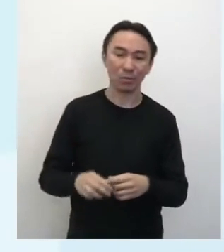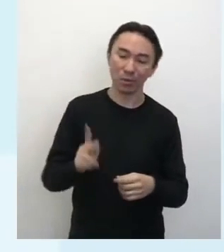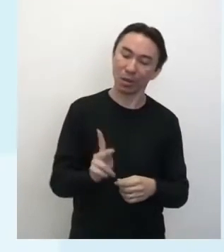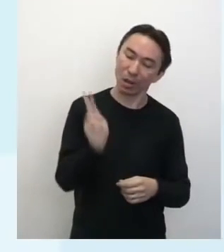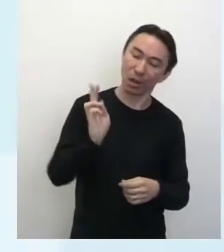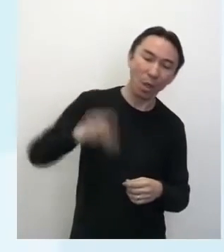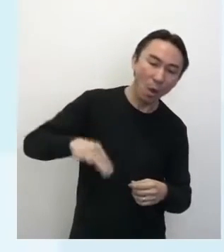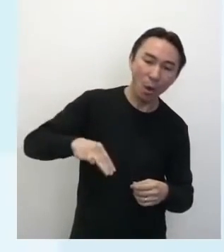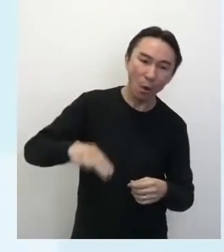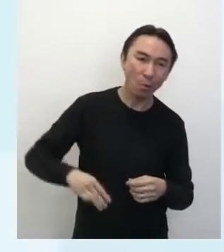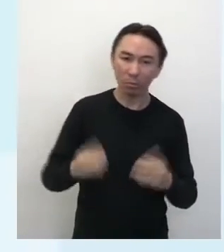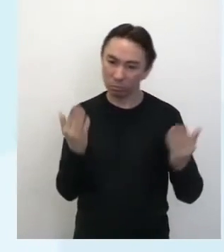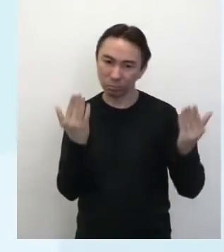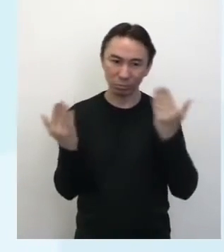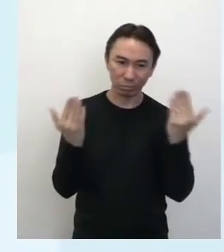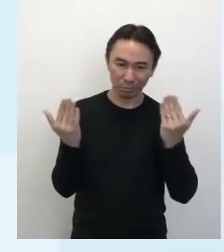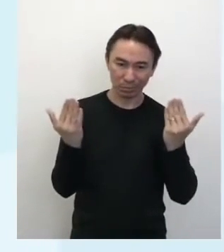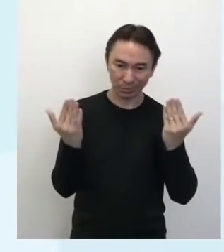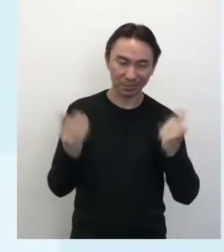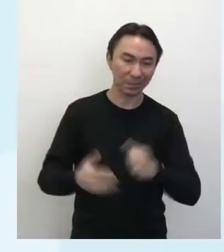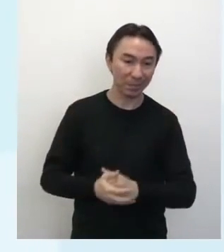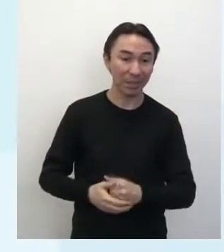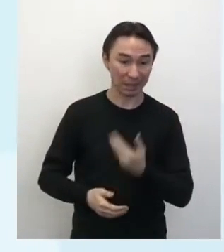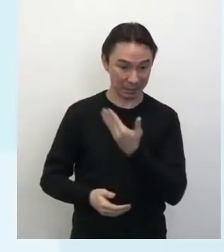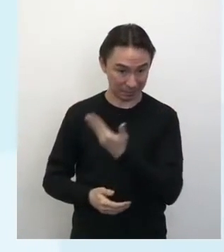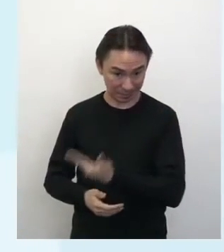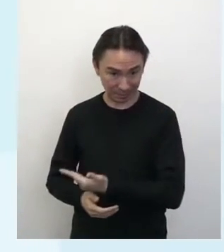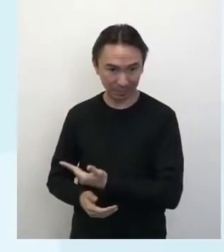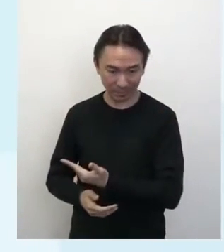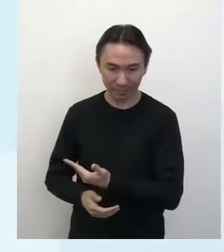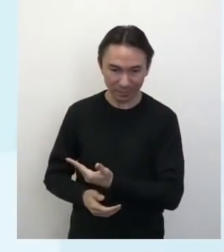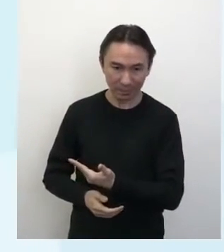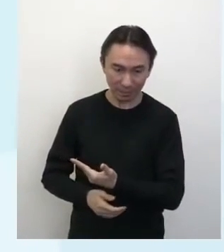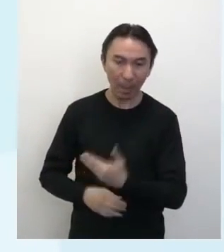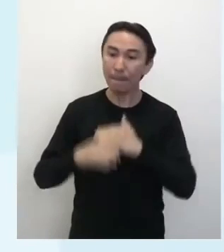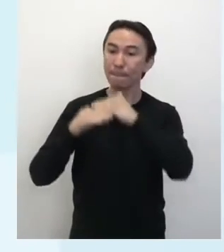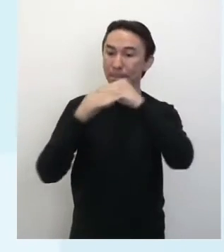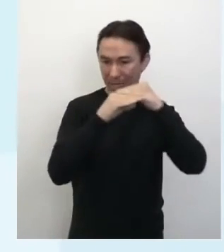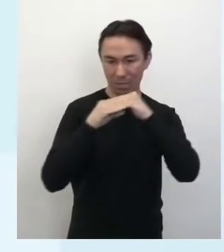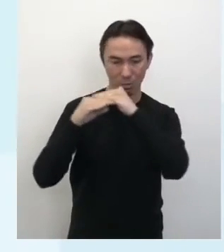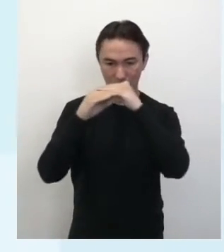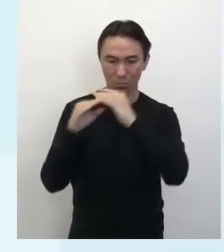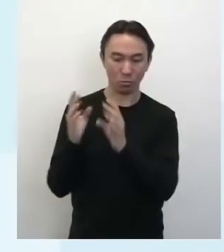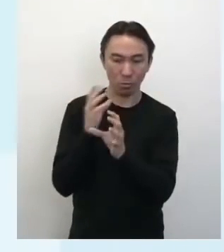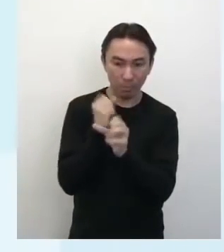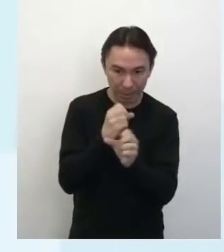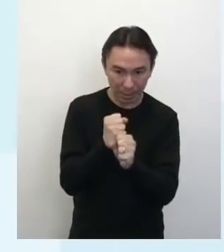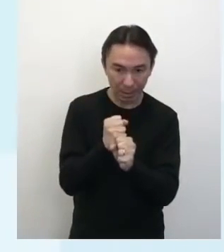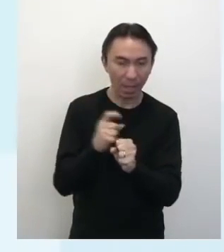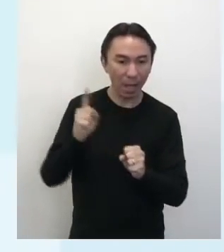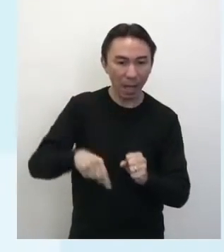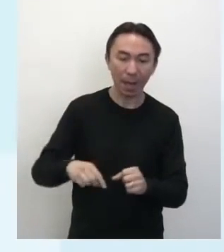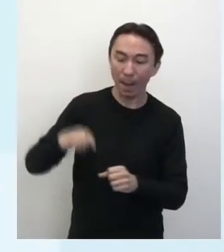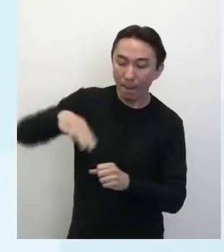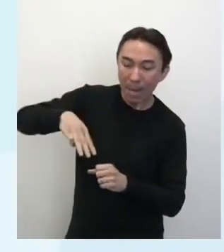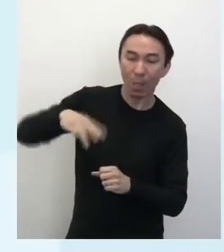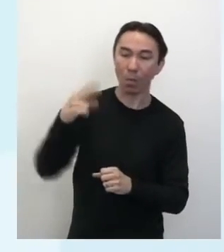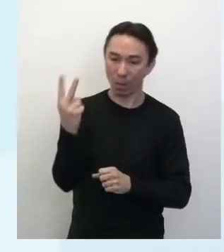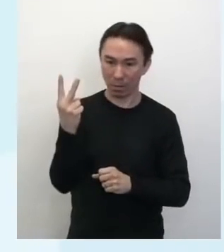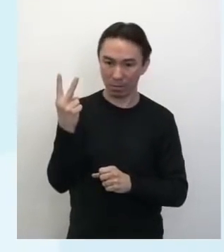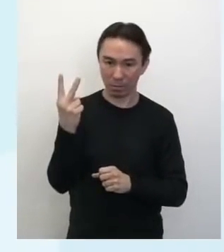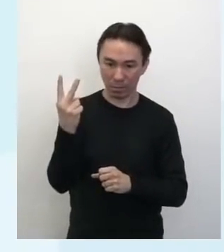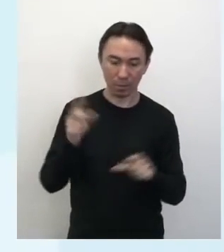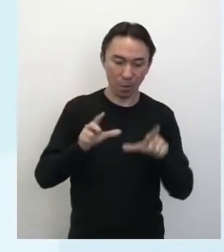A unidade de medida padrão, né, é o metro quadrado, né? Que é um quadrado de 1 metro por 1 metro, né,